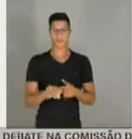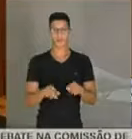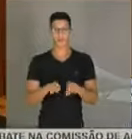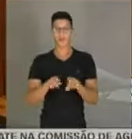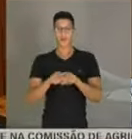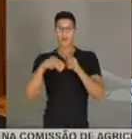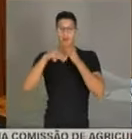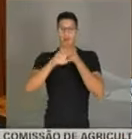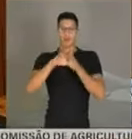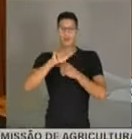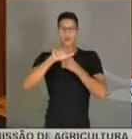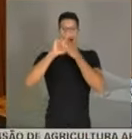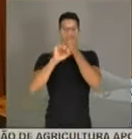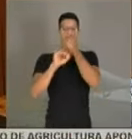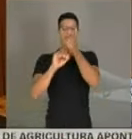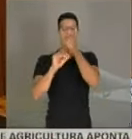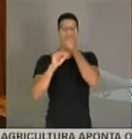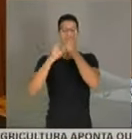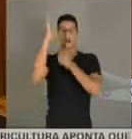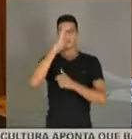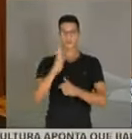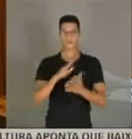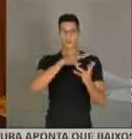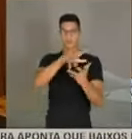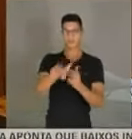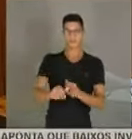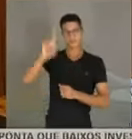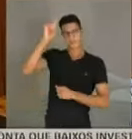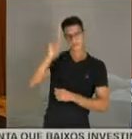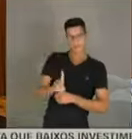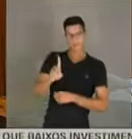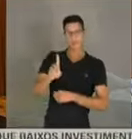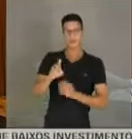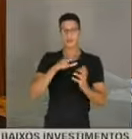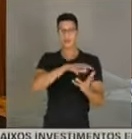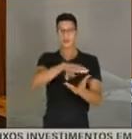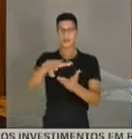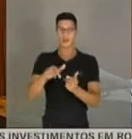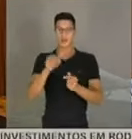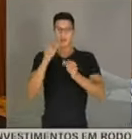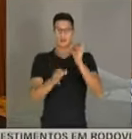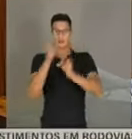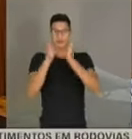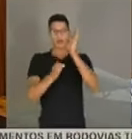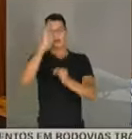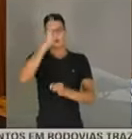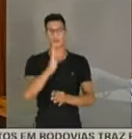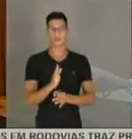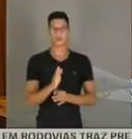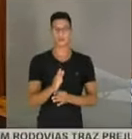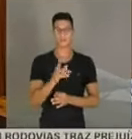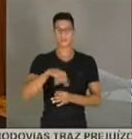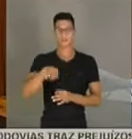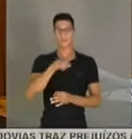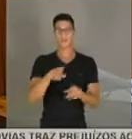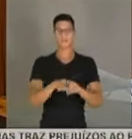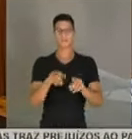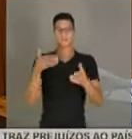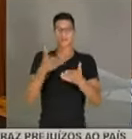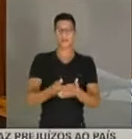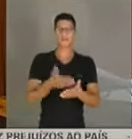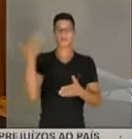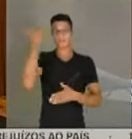o mercado brasileiro, nem o mundo empresarial brasileiro e nem o direito, o mundo jurídico no Brasil. Consequentemente, até que